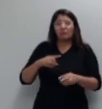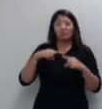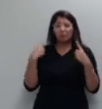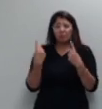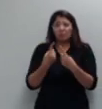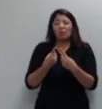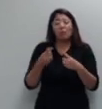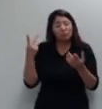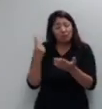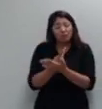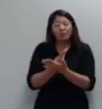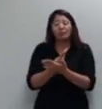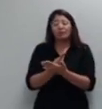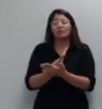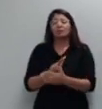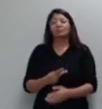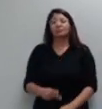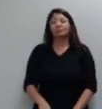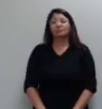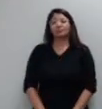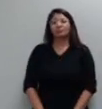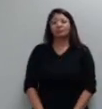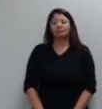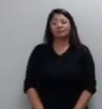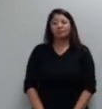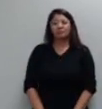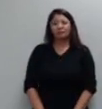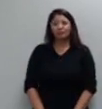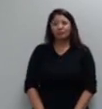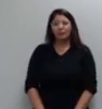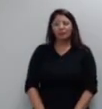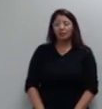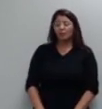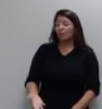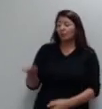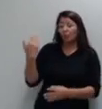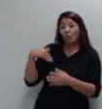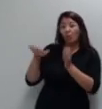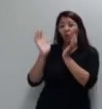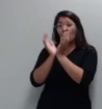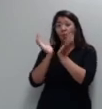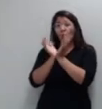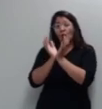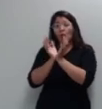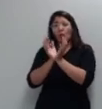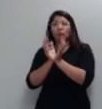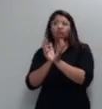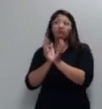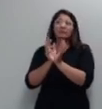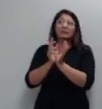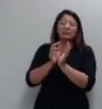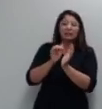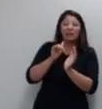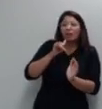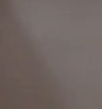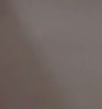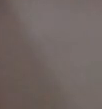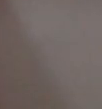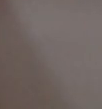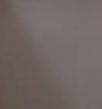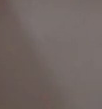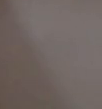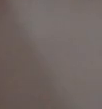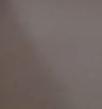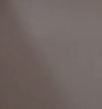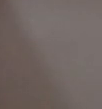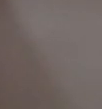em flagrante em preventiva quando presentes os requisitos do artigo 312 do Código de Processo Penal. No